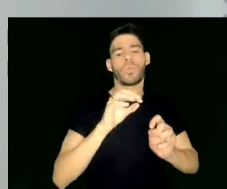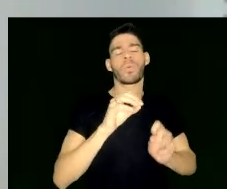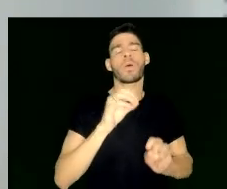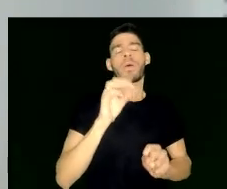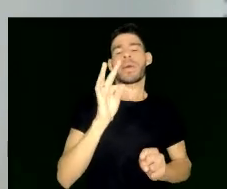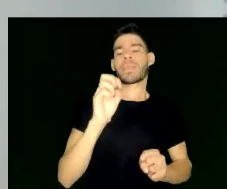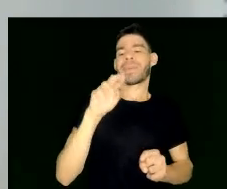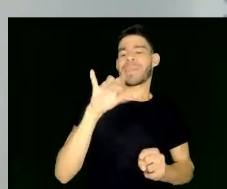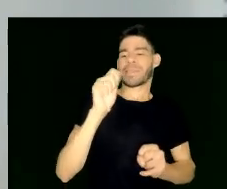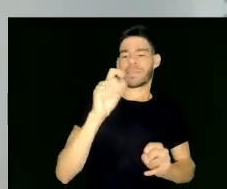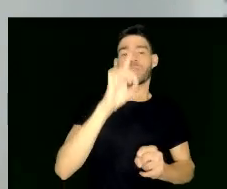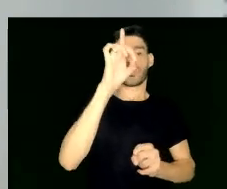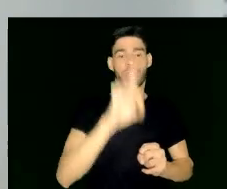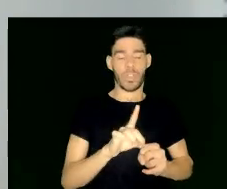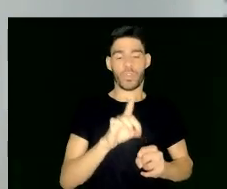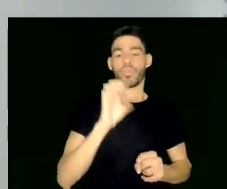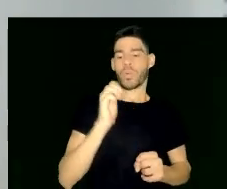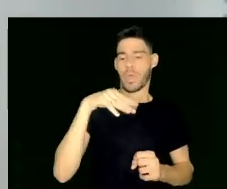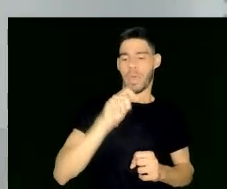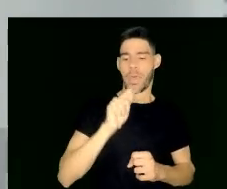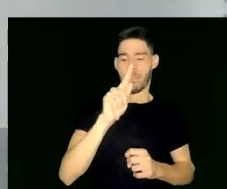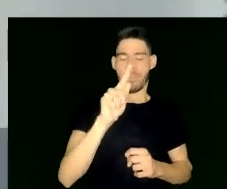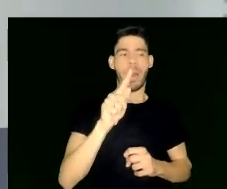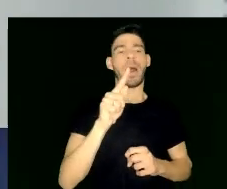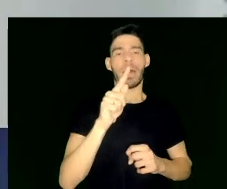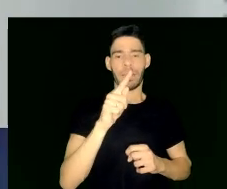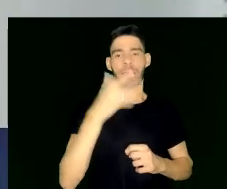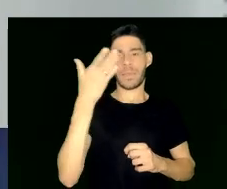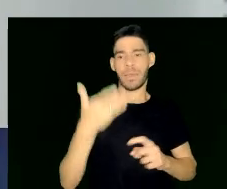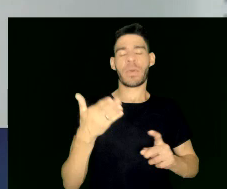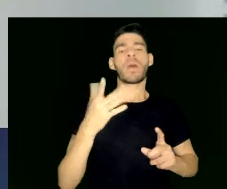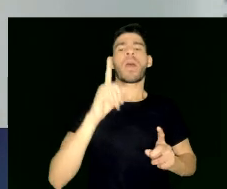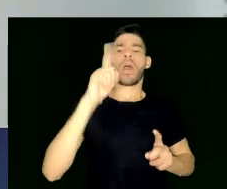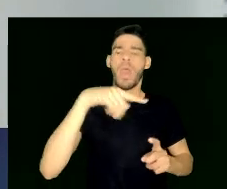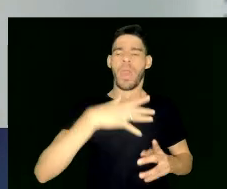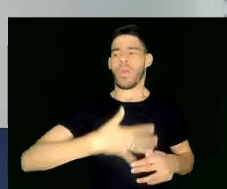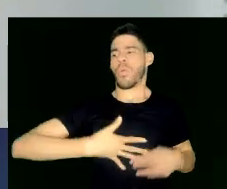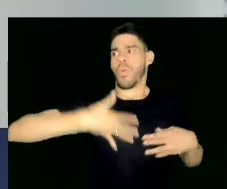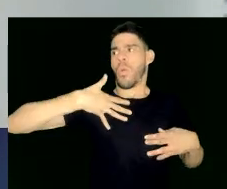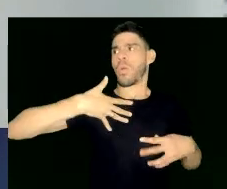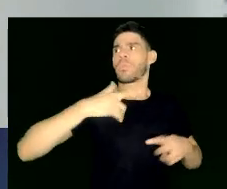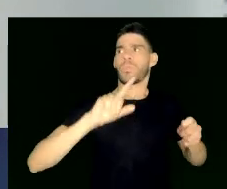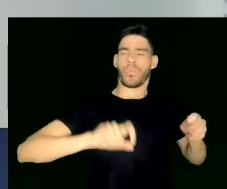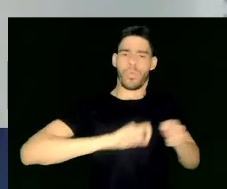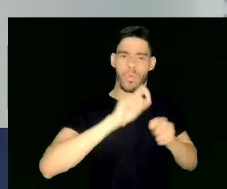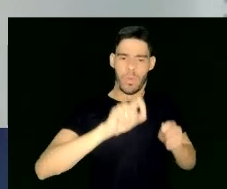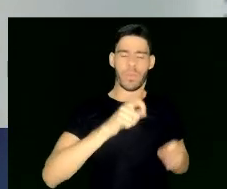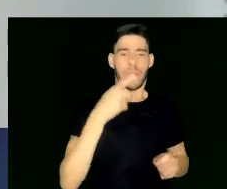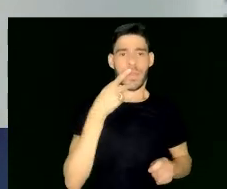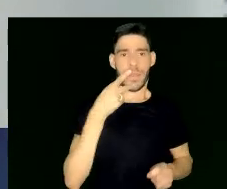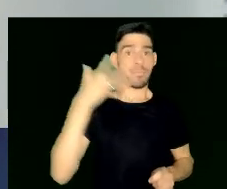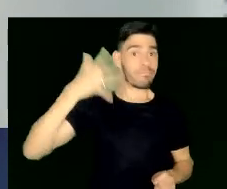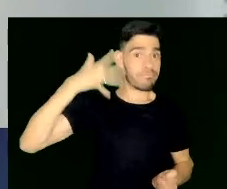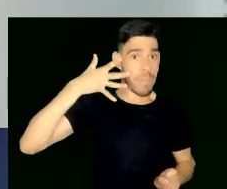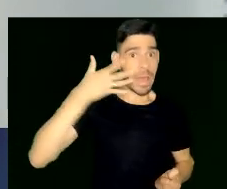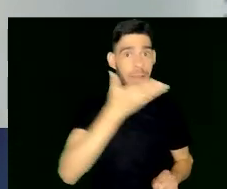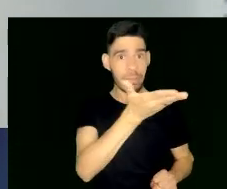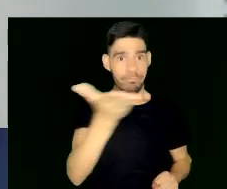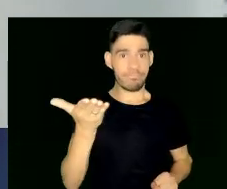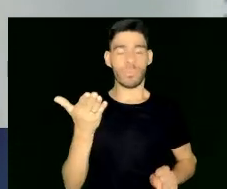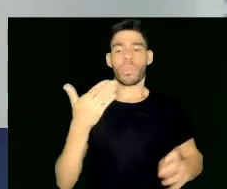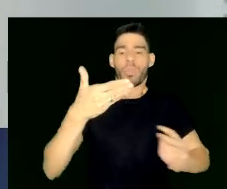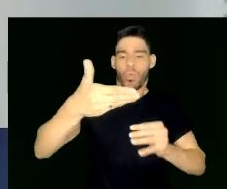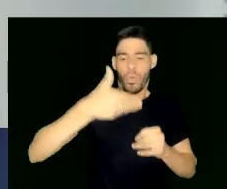Terezinha Caserta, diretora da escola, ex-presidente do TRF3. É um grande privilégio me dirigir a